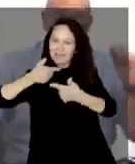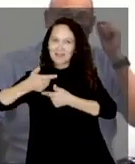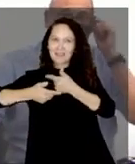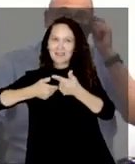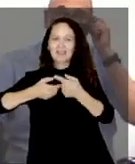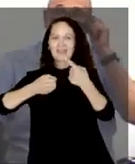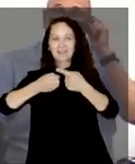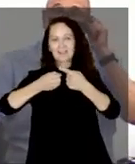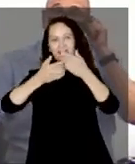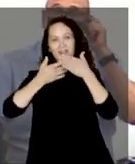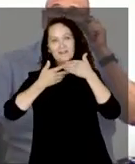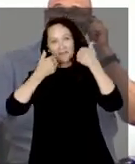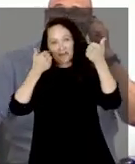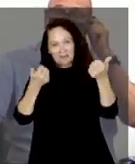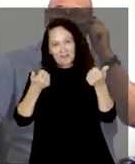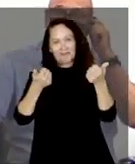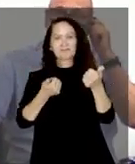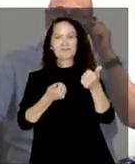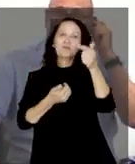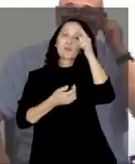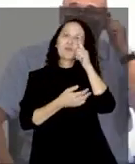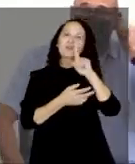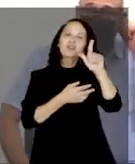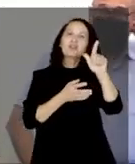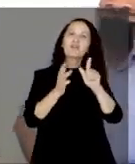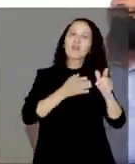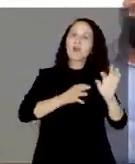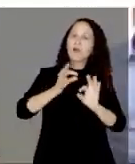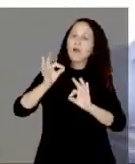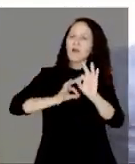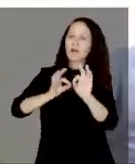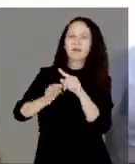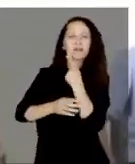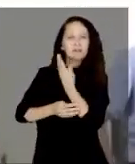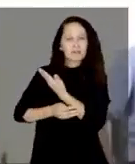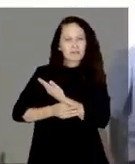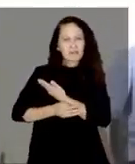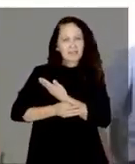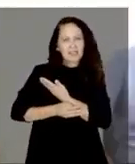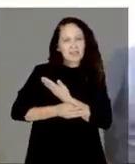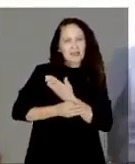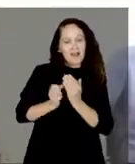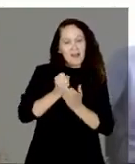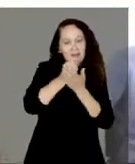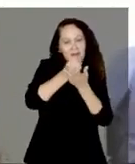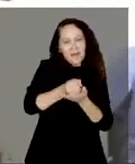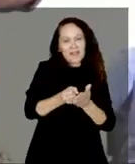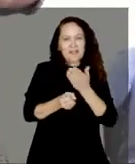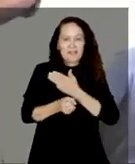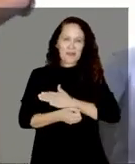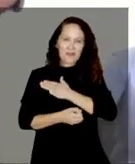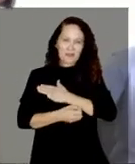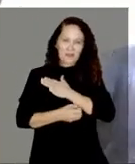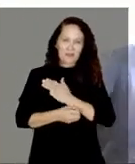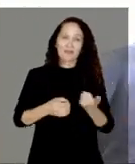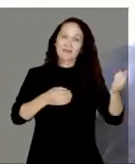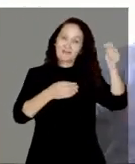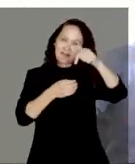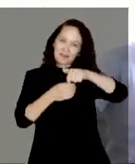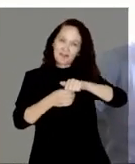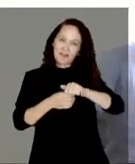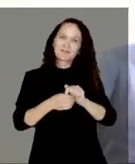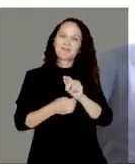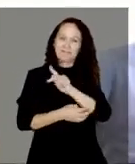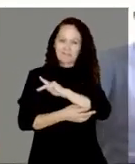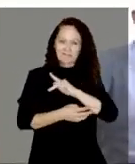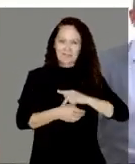os nossos companheiros e nossas companheiras. Para trazer alegria, para voltar a ver o sorriso das pessoas, poder olhar